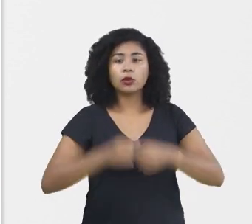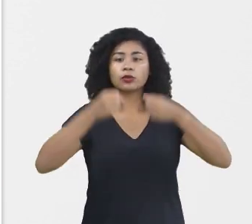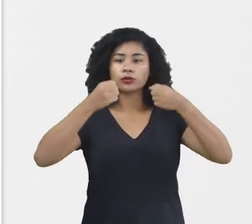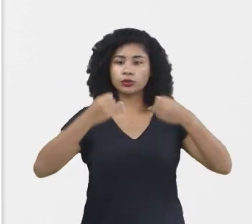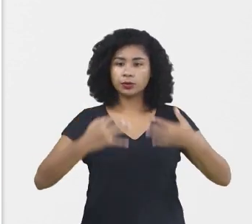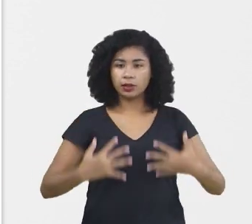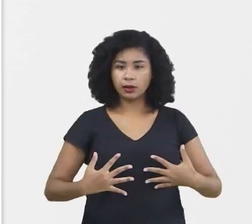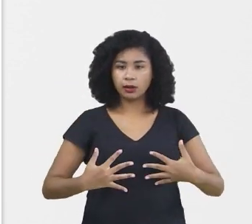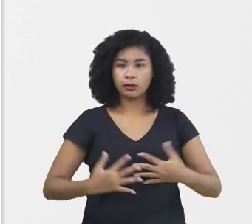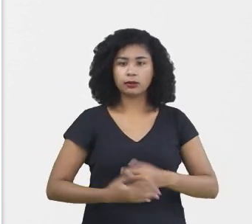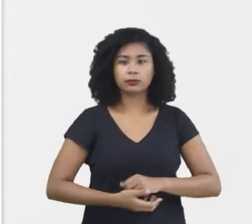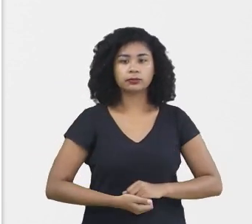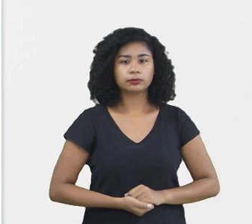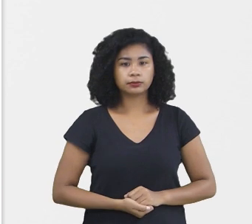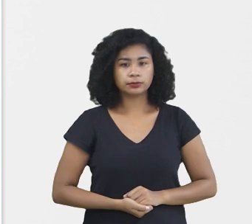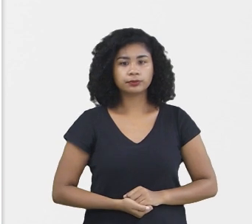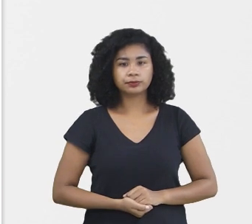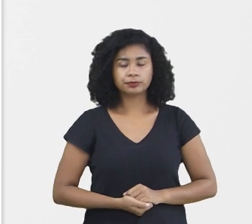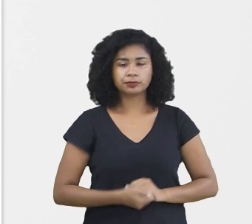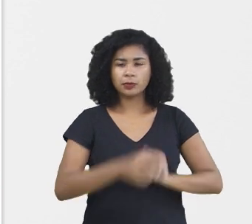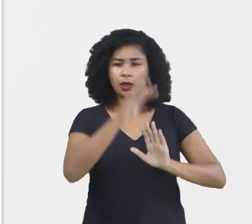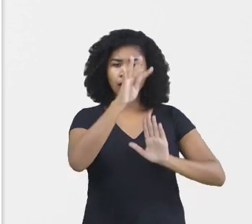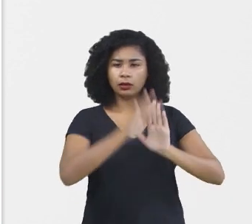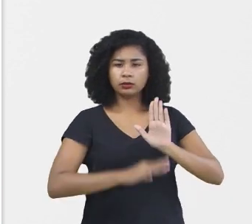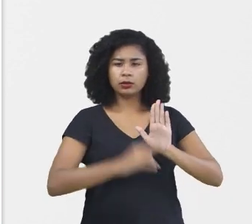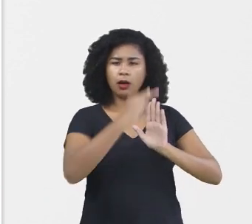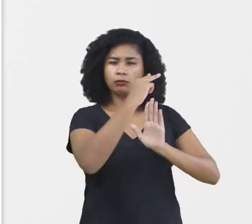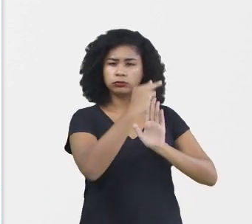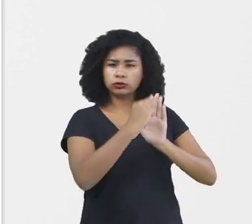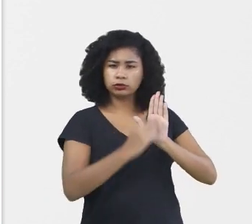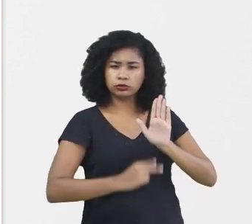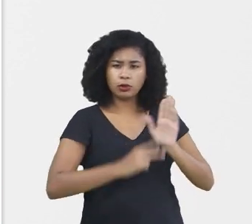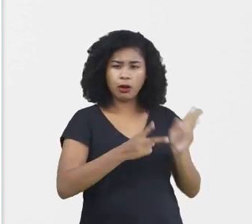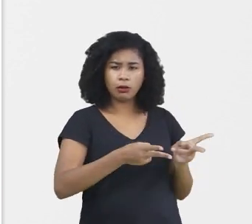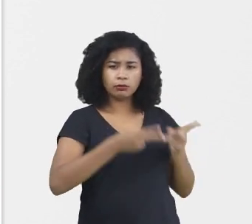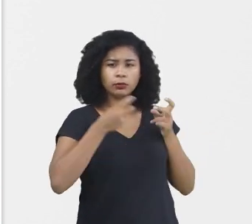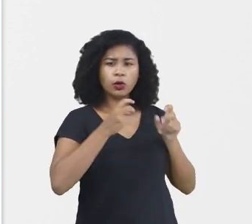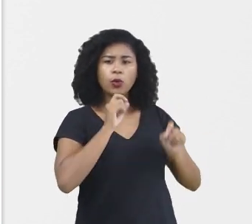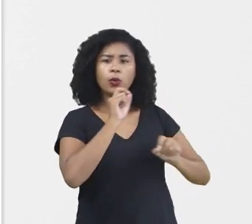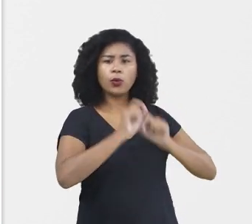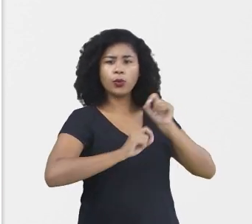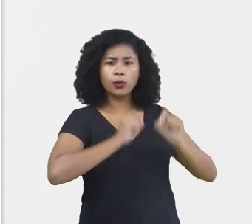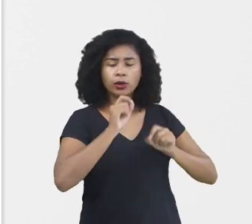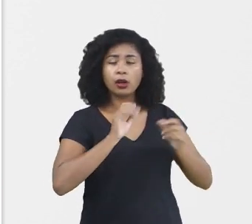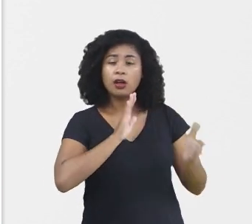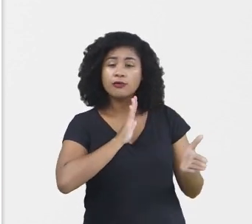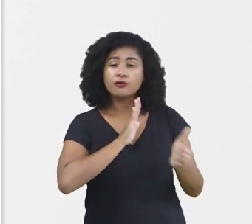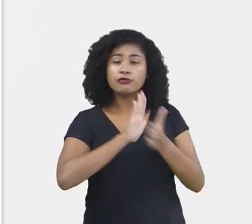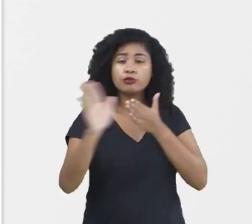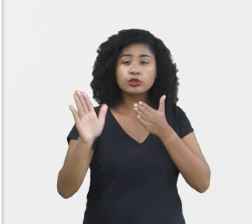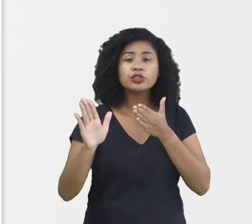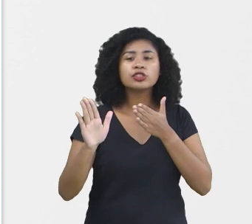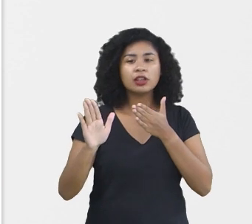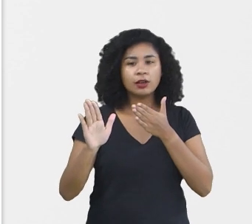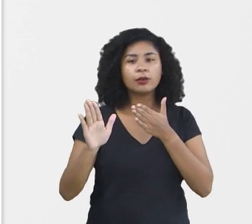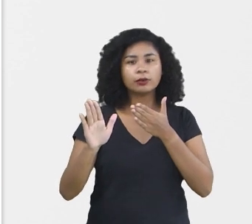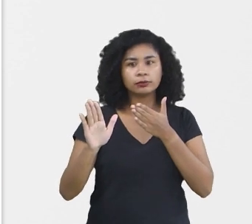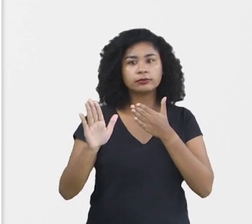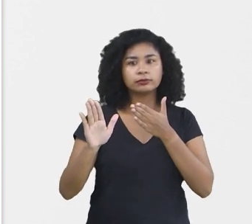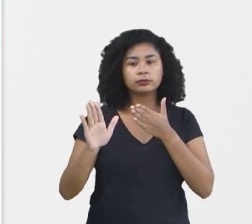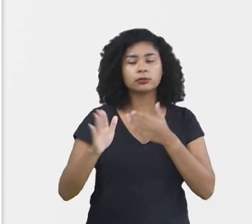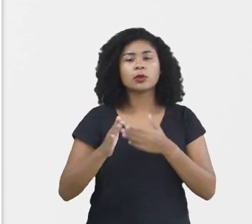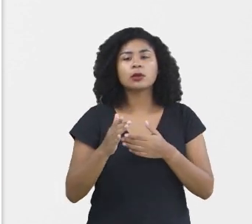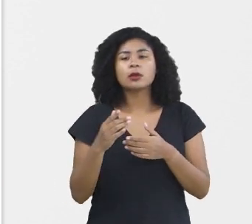comentário. Com a leitura do texto, percebe-se que a fuga das personagens tem uma causa que corresponde ao medo da